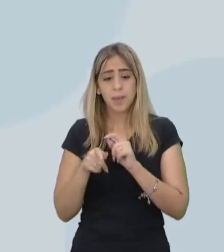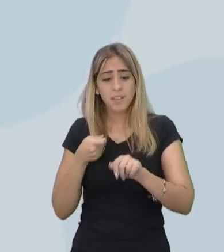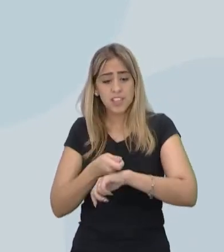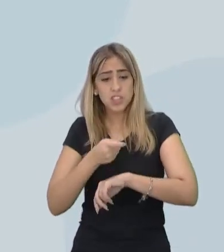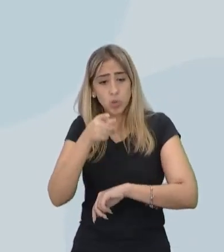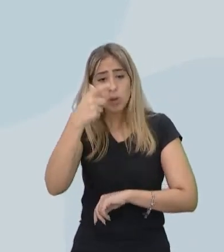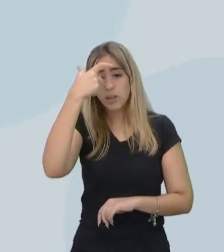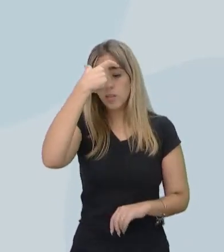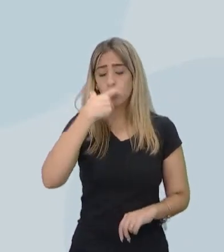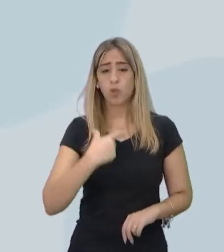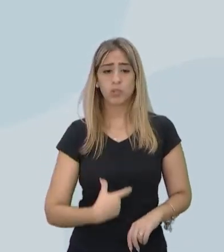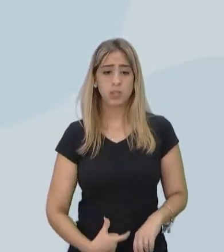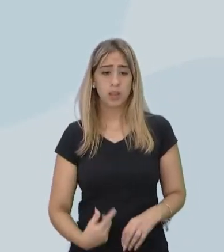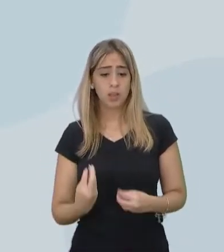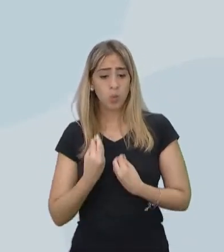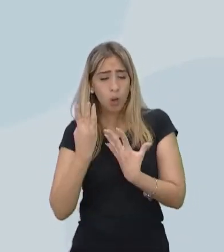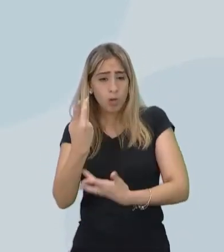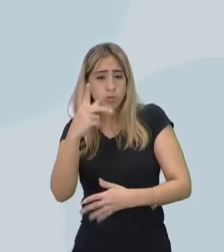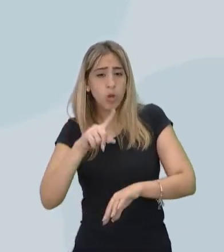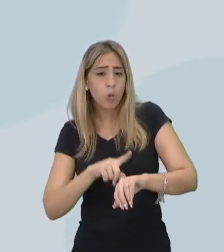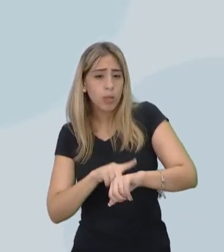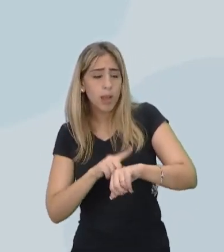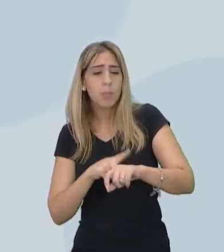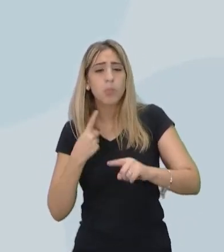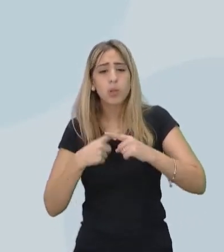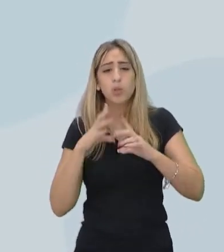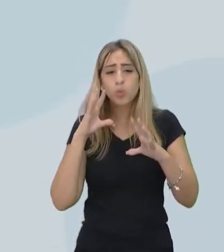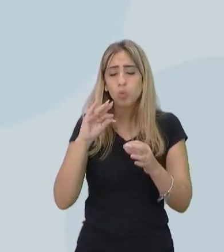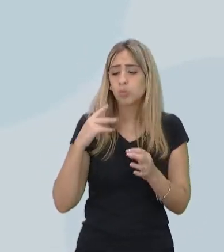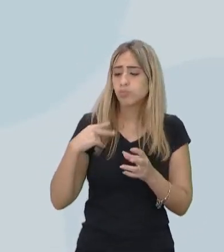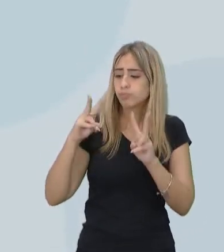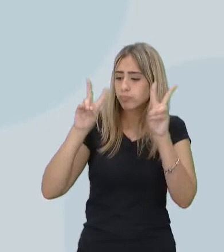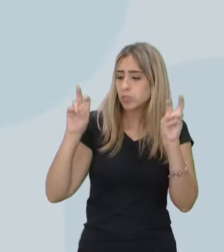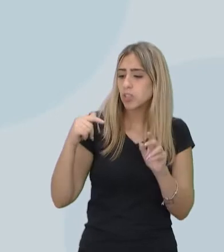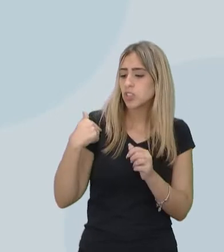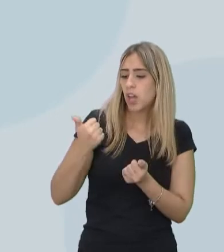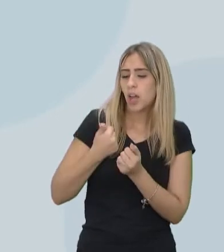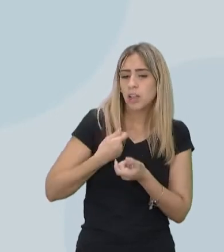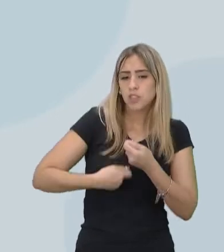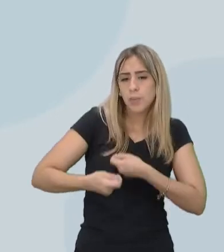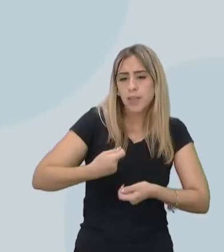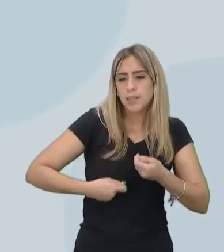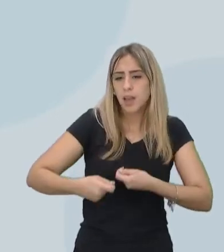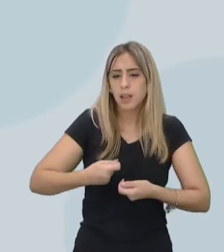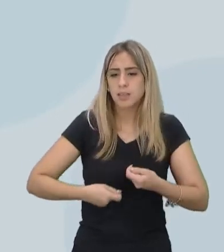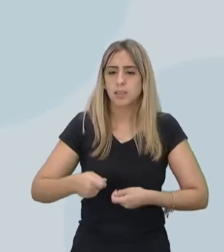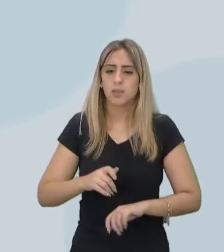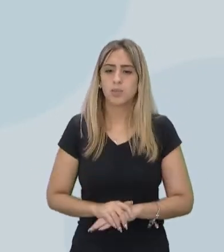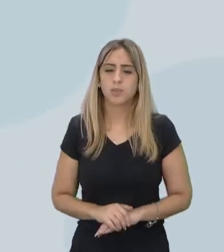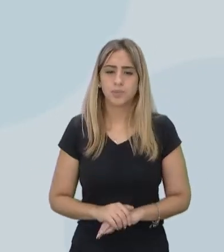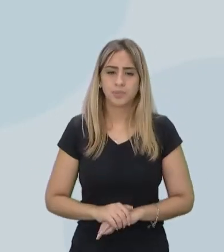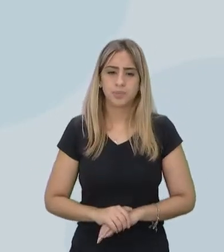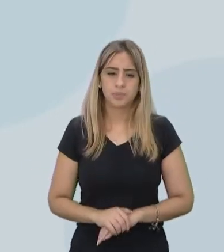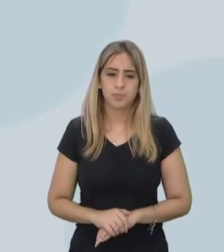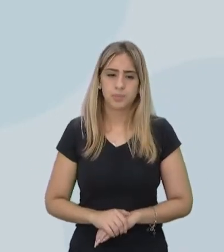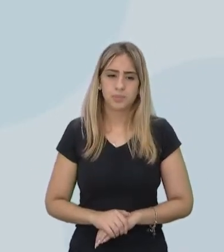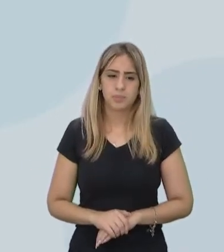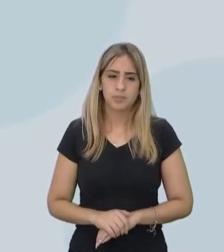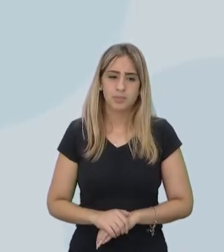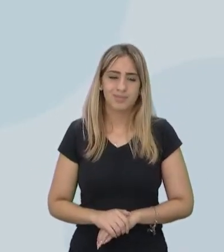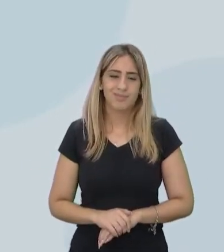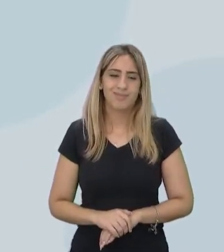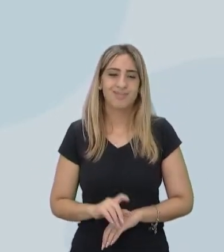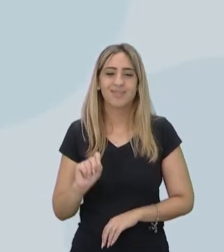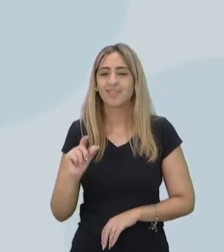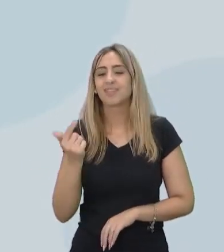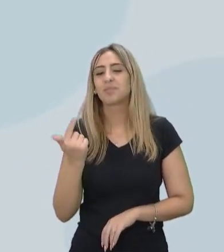financeiramente, mas doar o seu tempo, porque eu acho que tem toda uma questão de administração, né? Isso, eu tô descendo a Nesse- ladeira aqui, né? Vamos lá. O